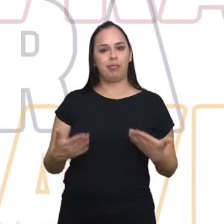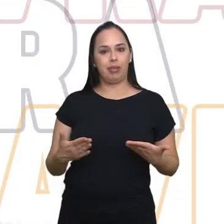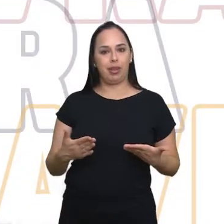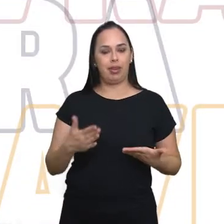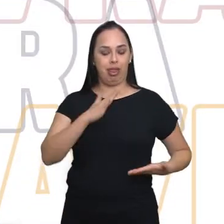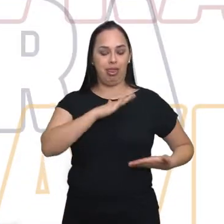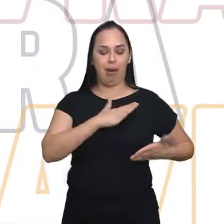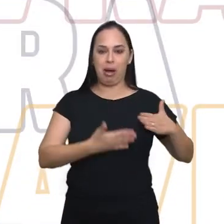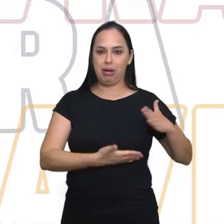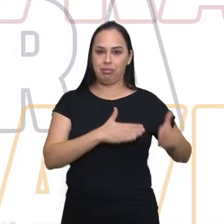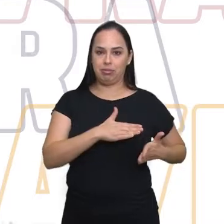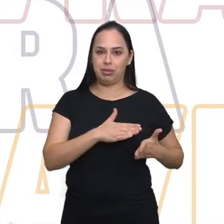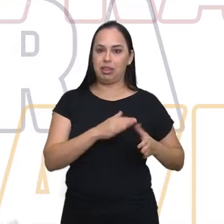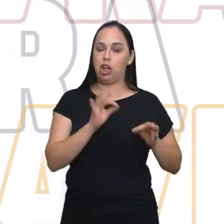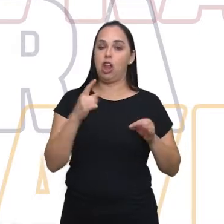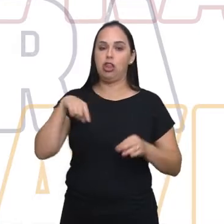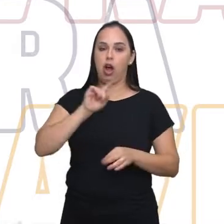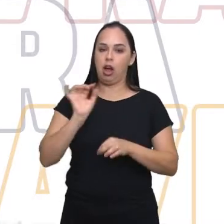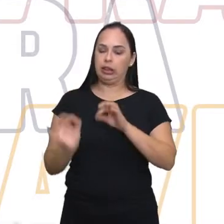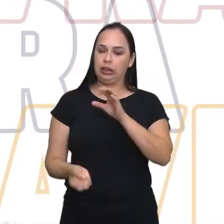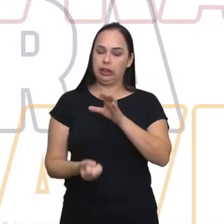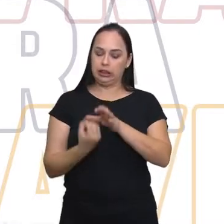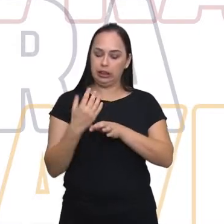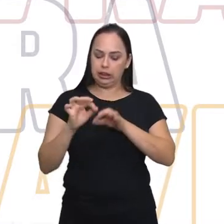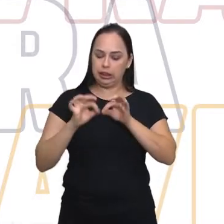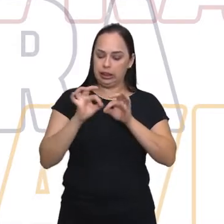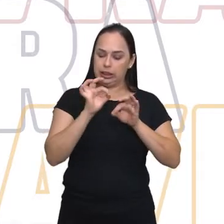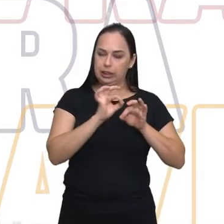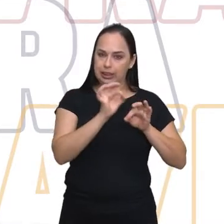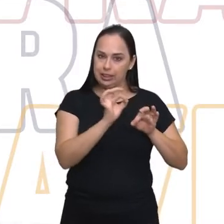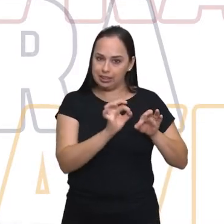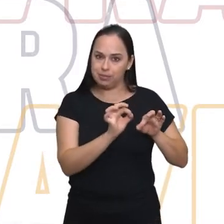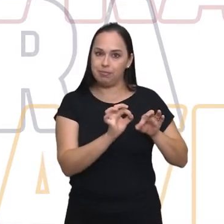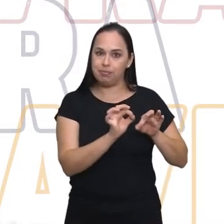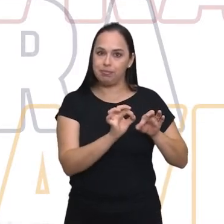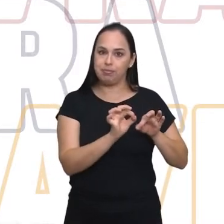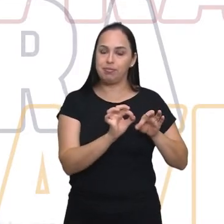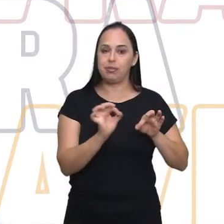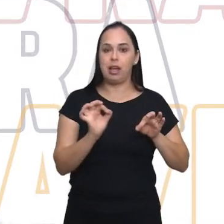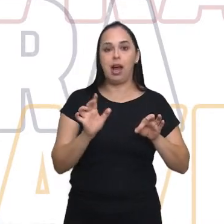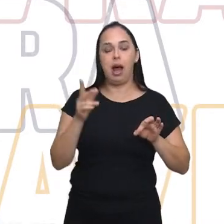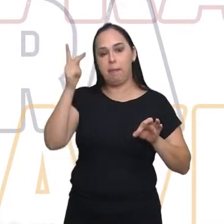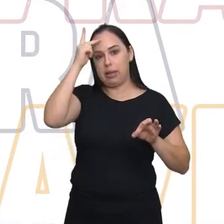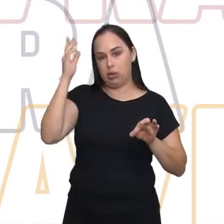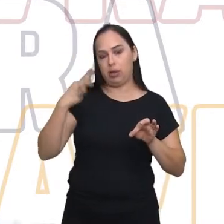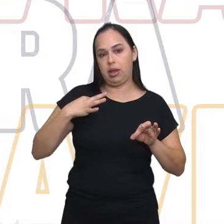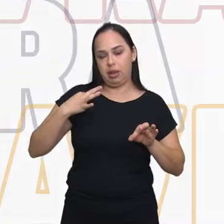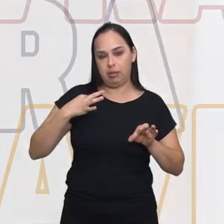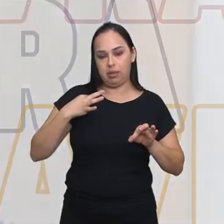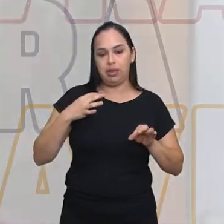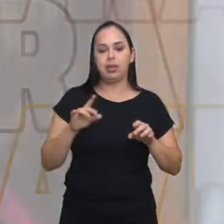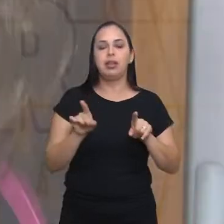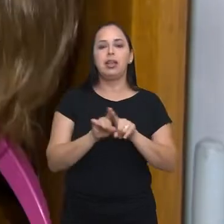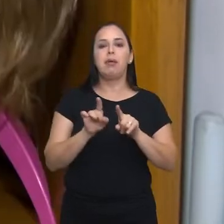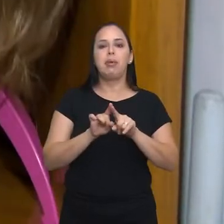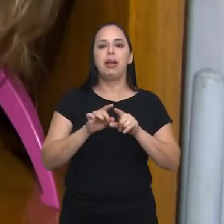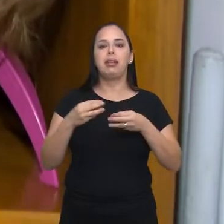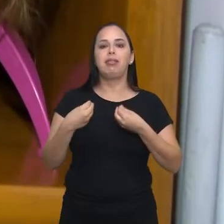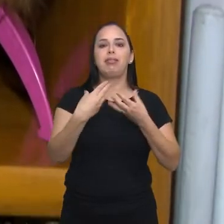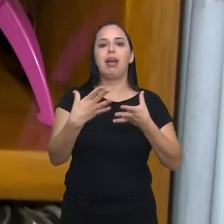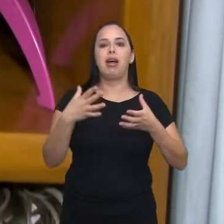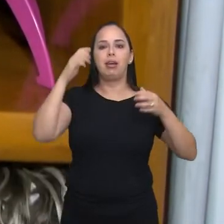Além das próteses de mama, que são confeccionadas pelas nossas usuárias e voluntárias, o Gesto